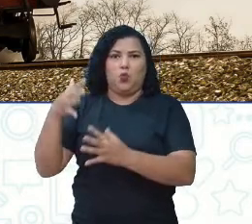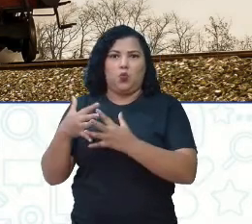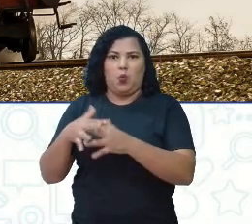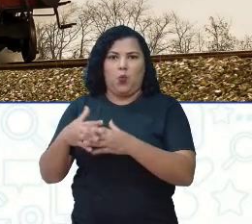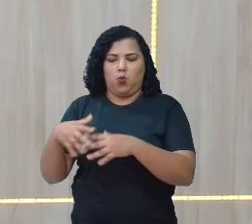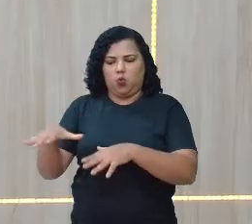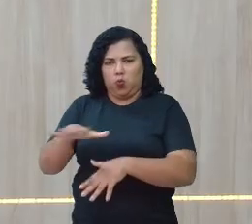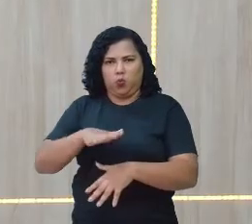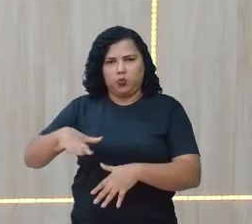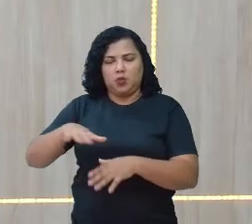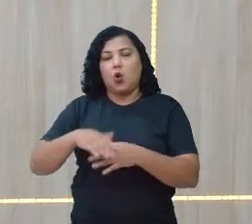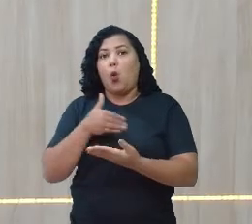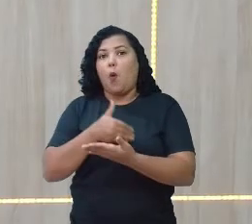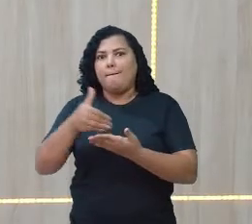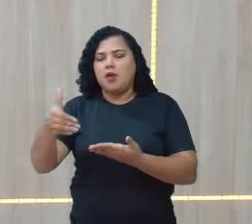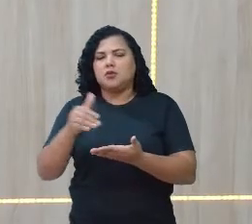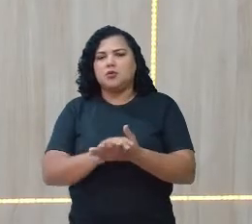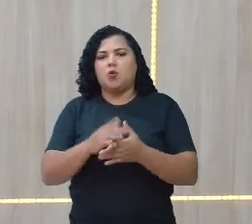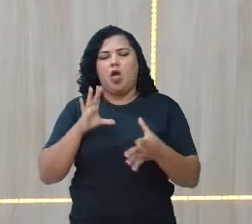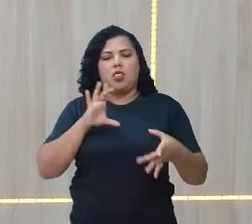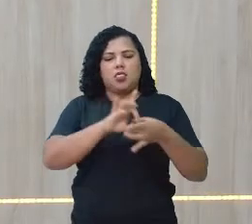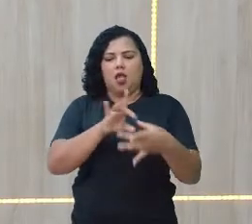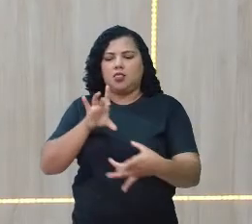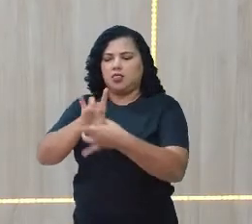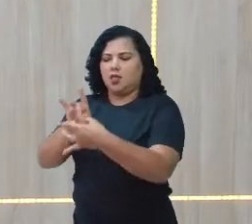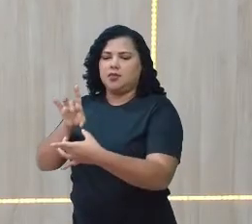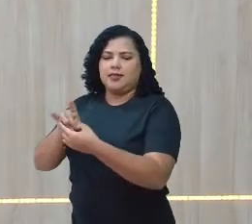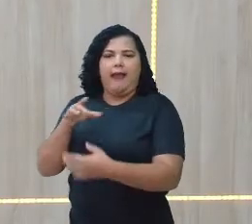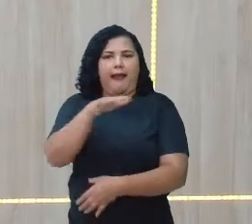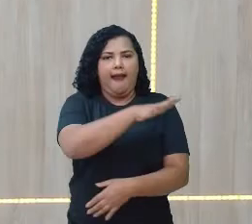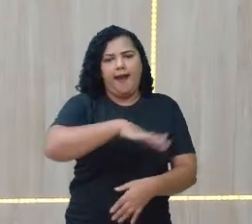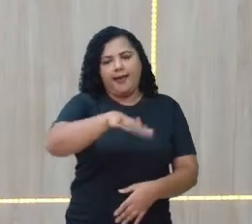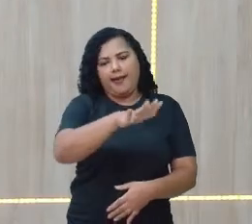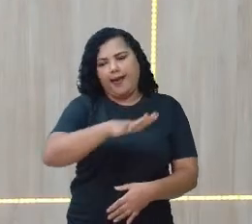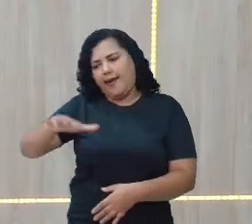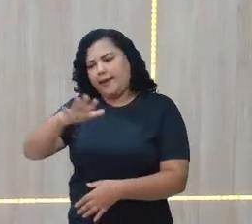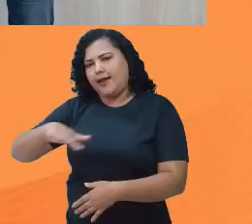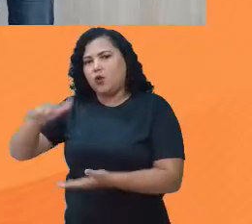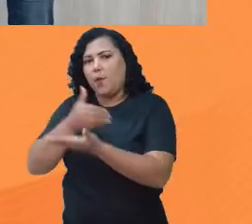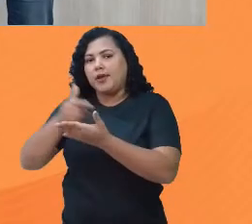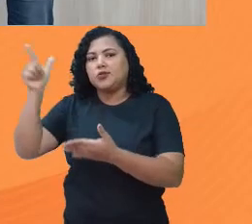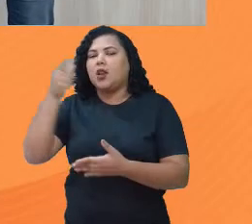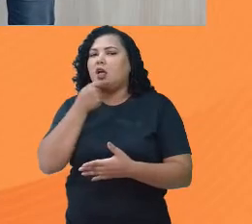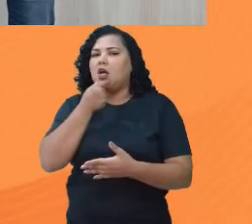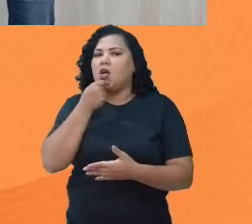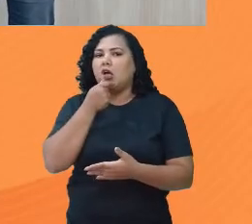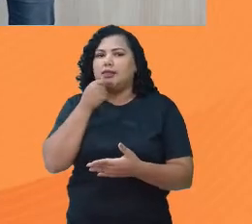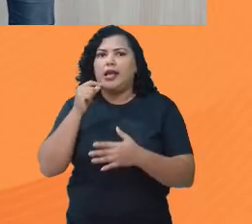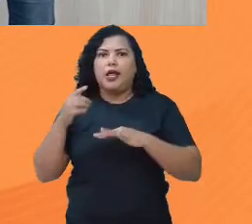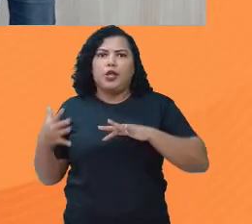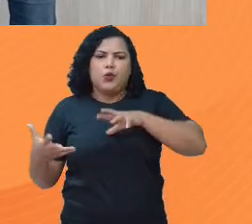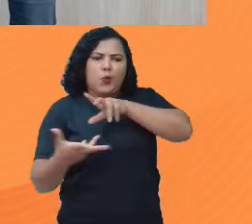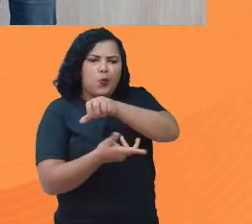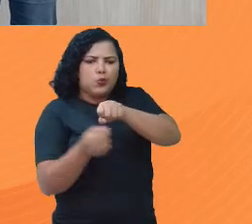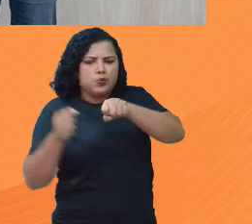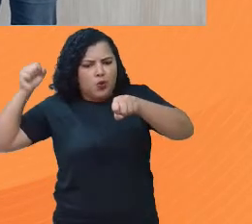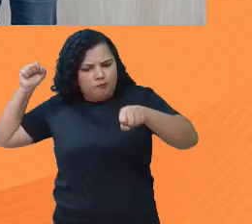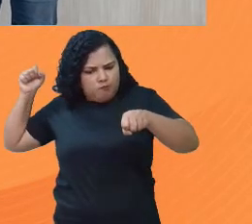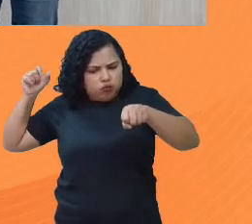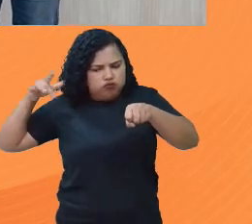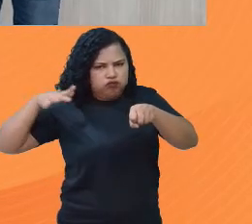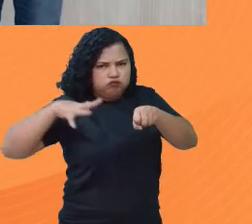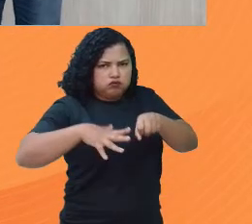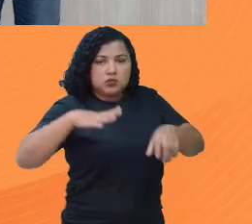a interligar, né, diversas regiões, inicialmente na Inglaterra, mas vai se espalhar pelo mundo todo muito rapidamente, e que